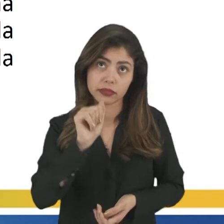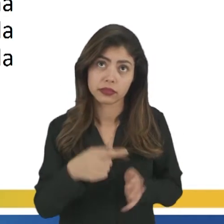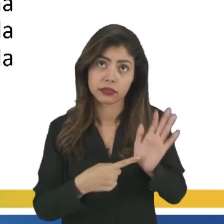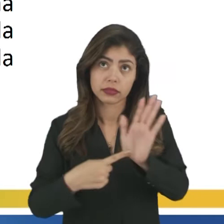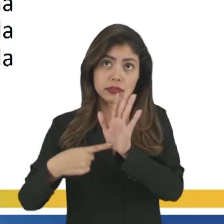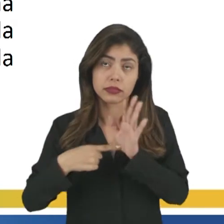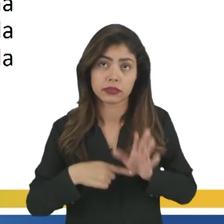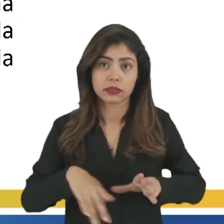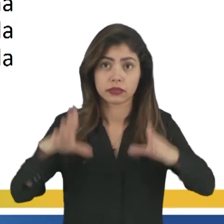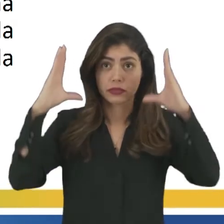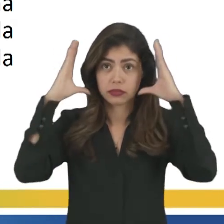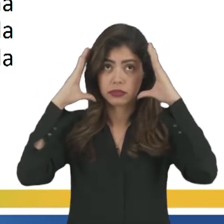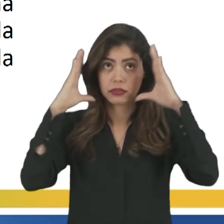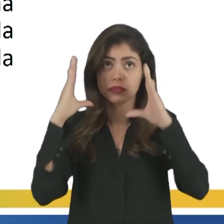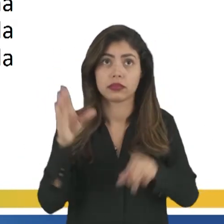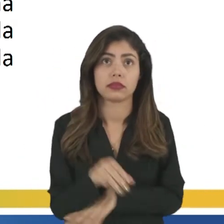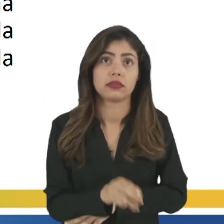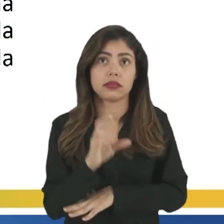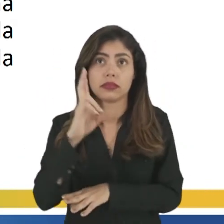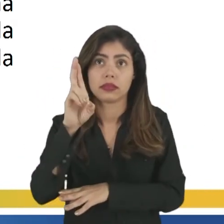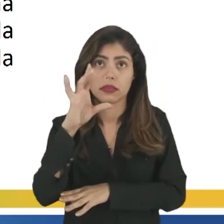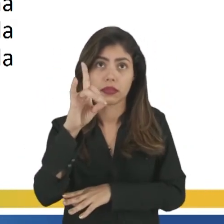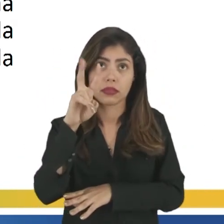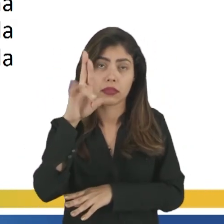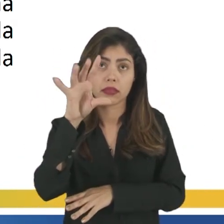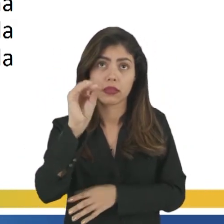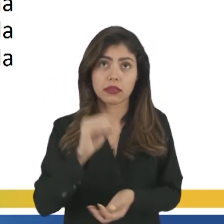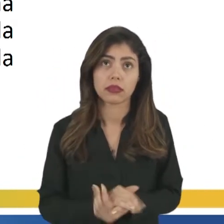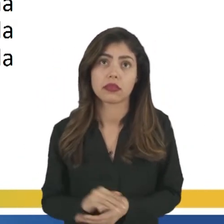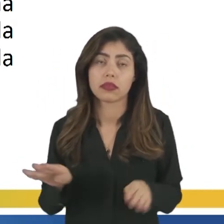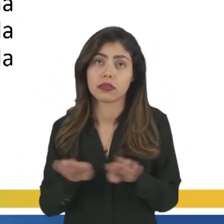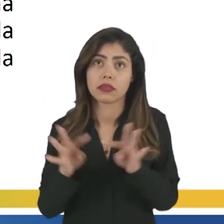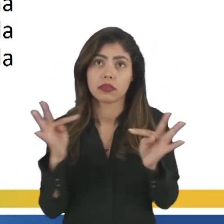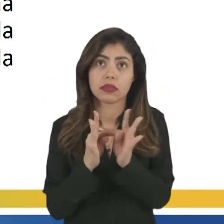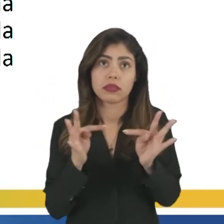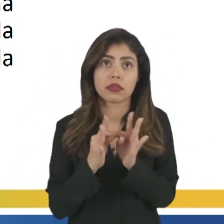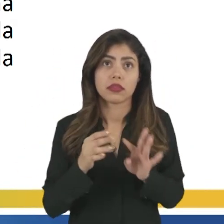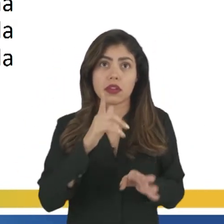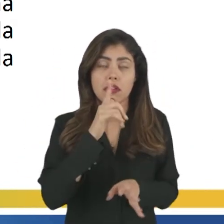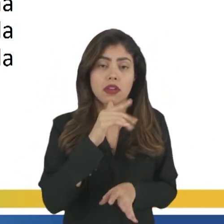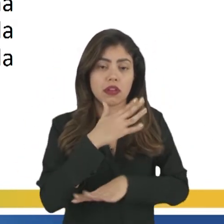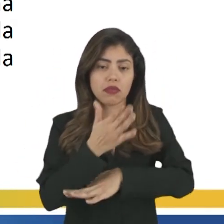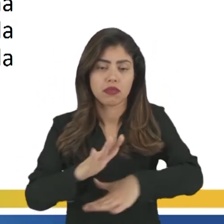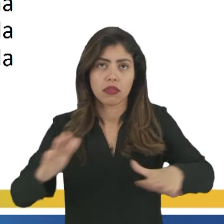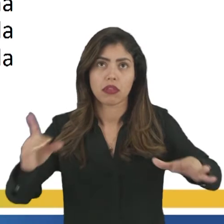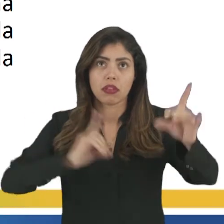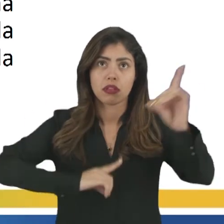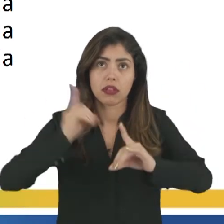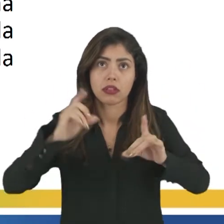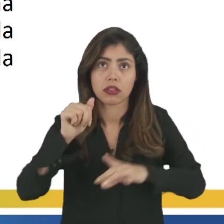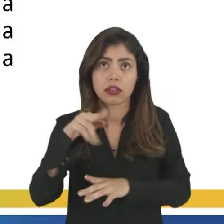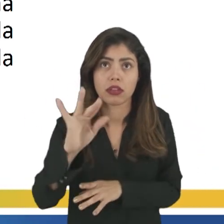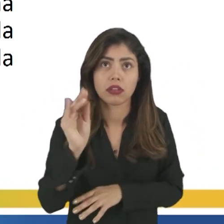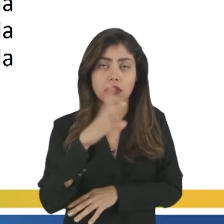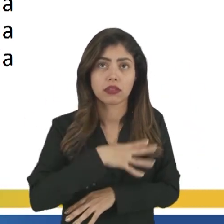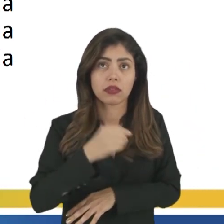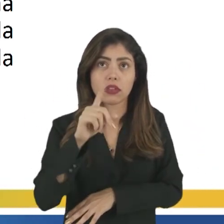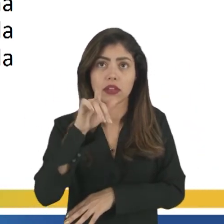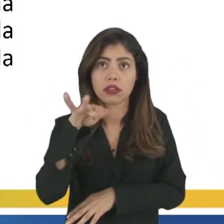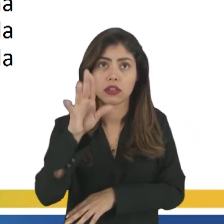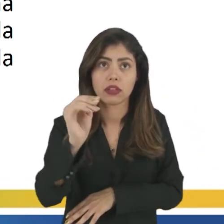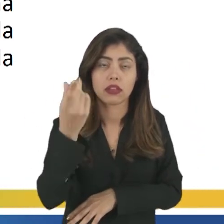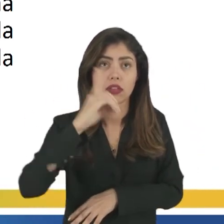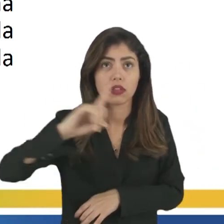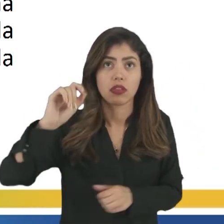uma cabeça de cavalo, que adornava as embarcações fenícias por ser também o deus dos mares, e Anat, filho de Baal, deus do trovão